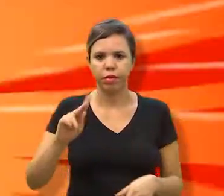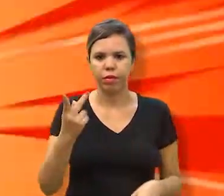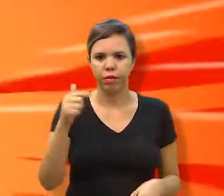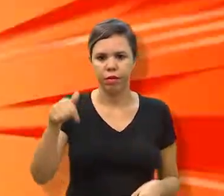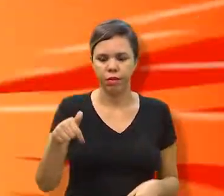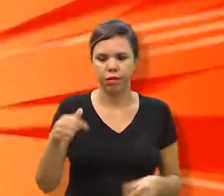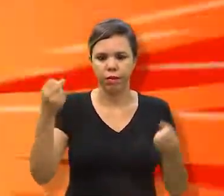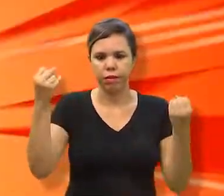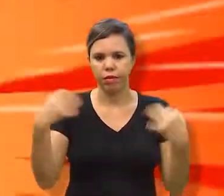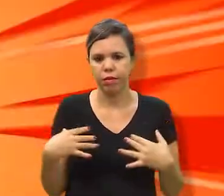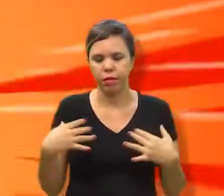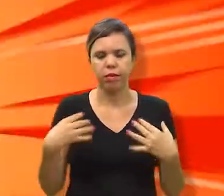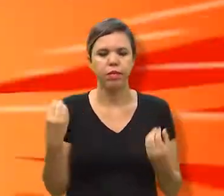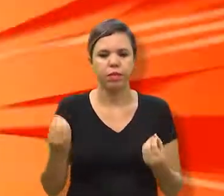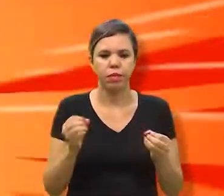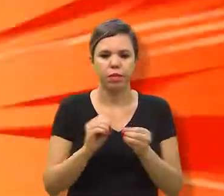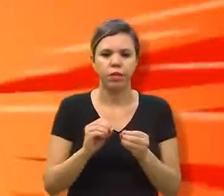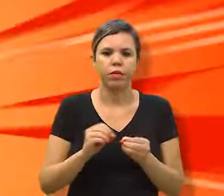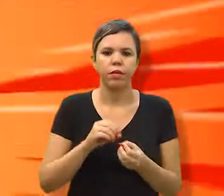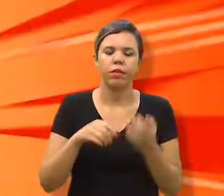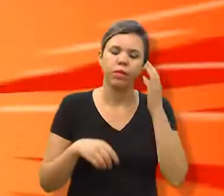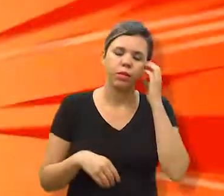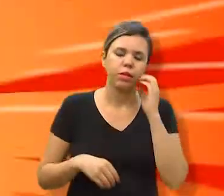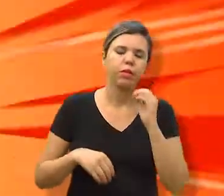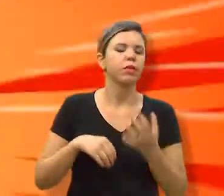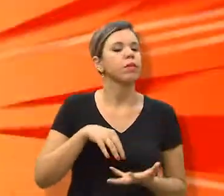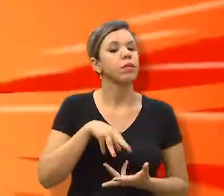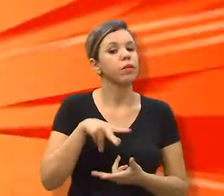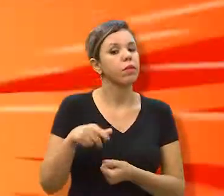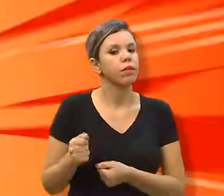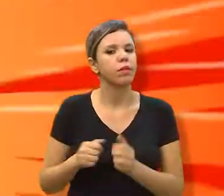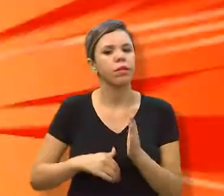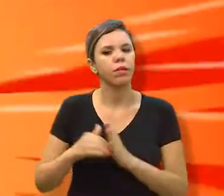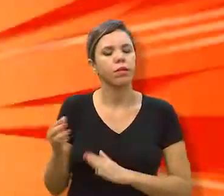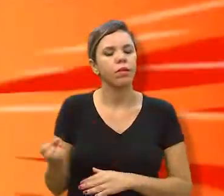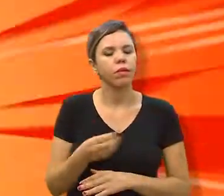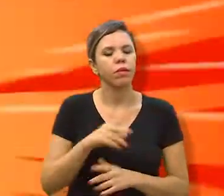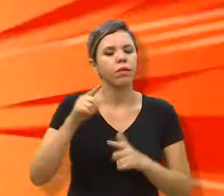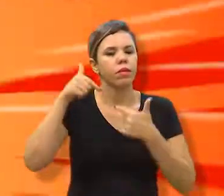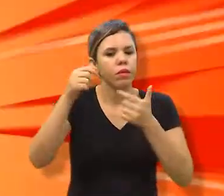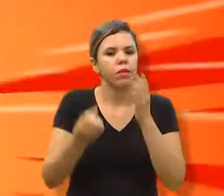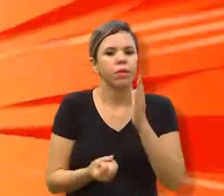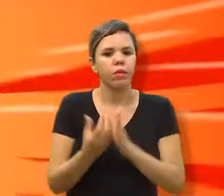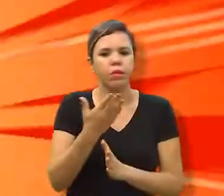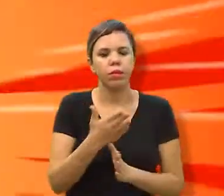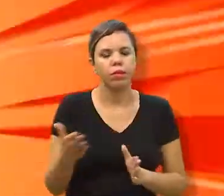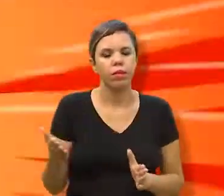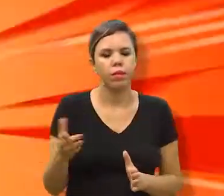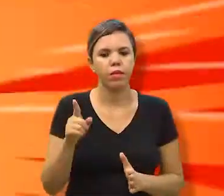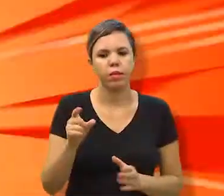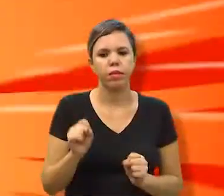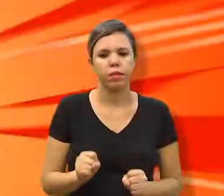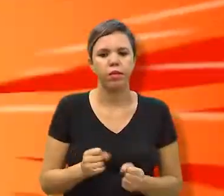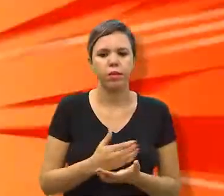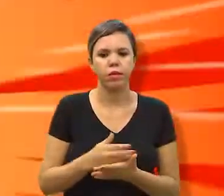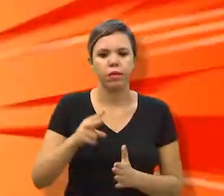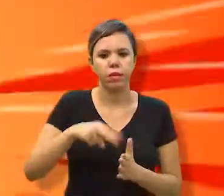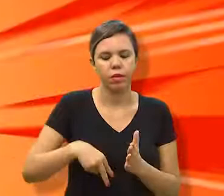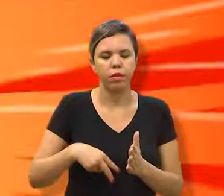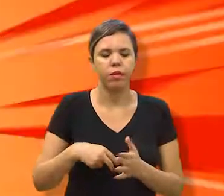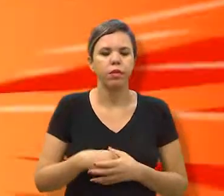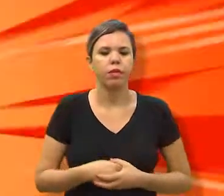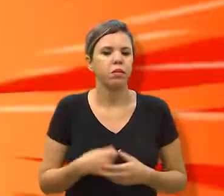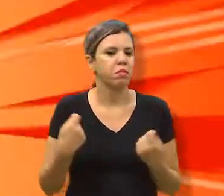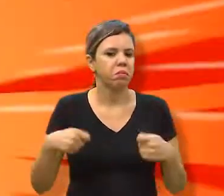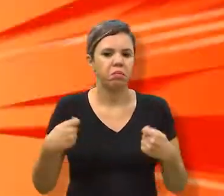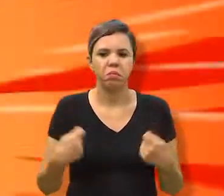e já tá lá explicando como funciona o universo do Tinta Fresca, quais são os personagens, né, tudo que já aconteceu. E você pode começar a ler a partir